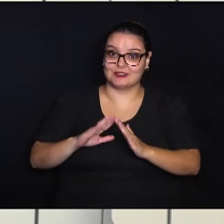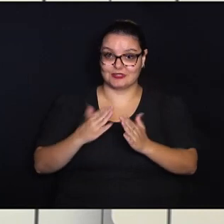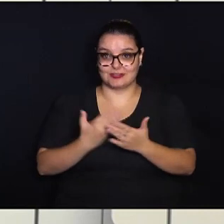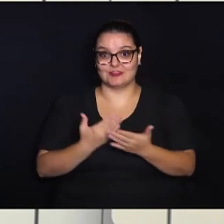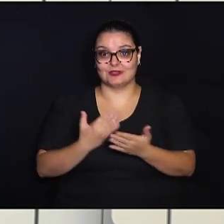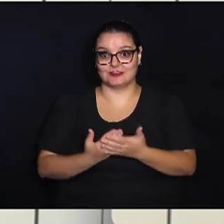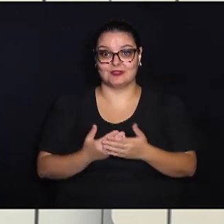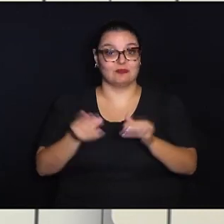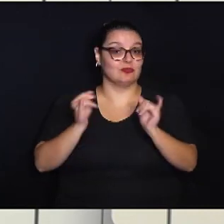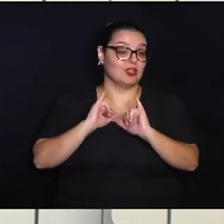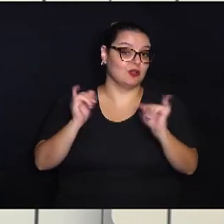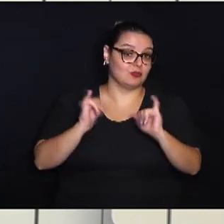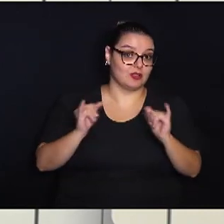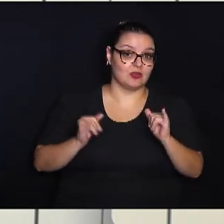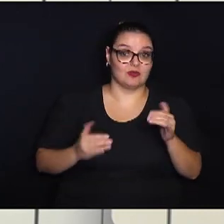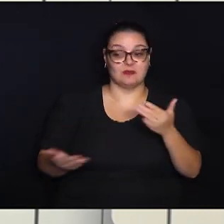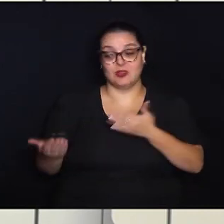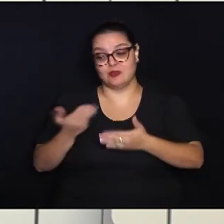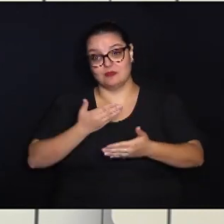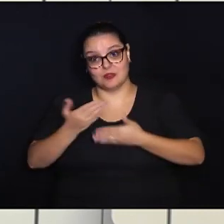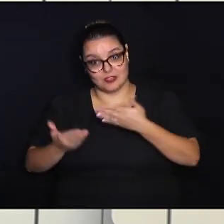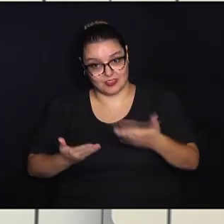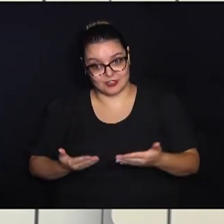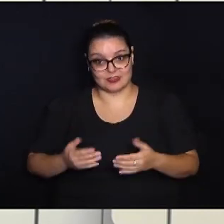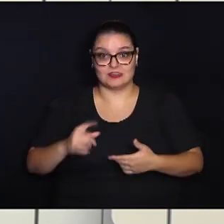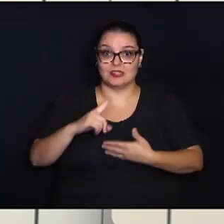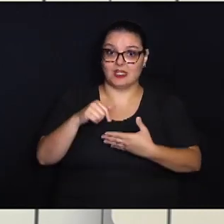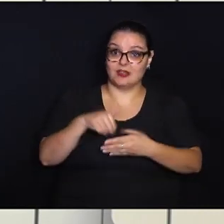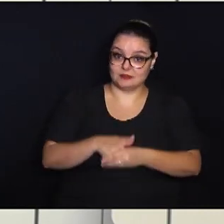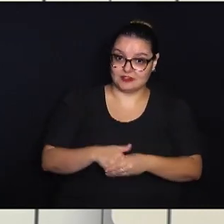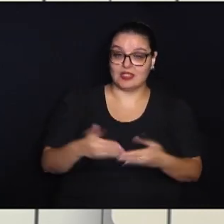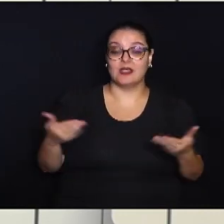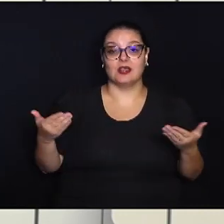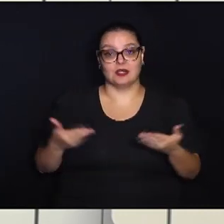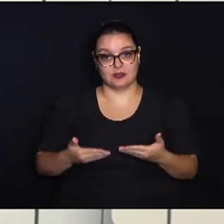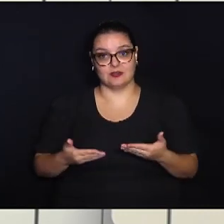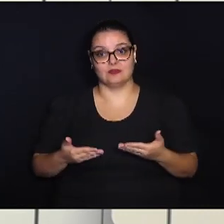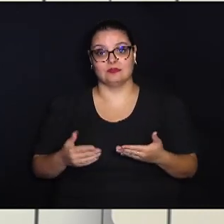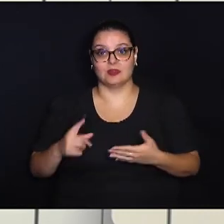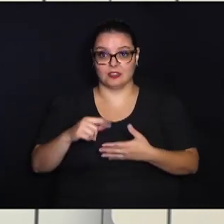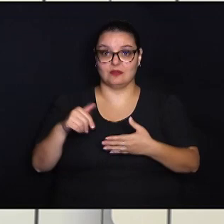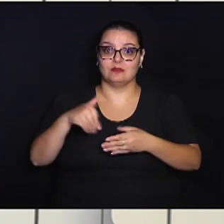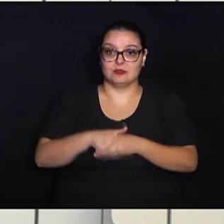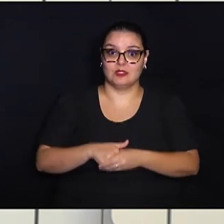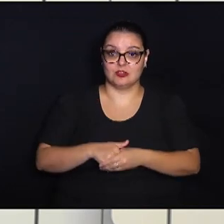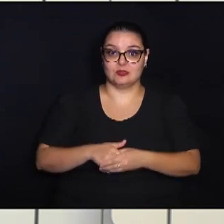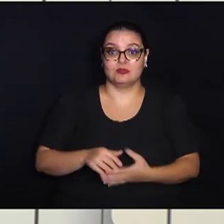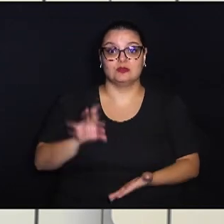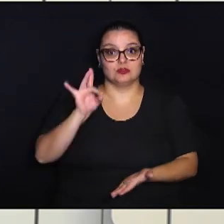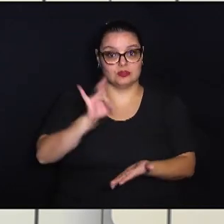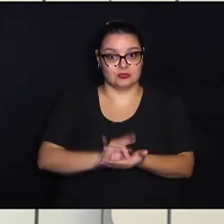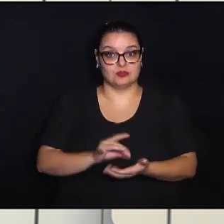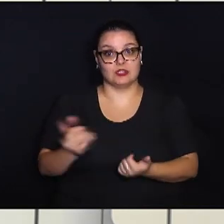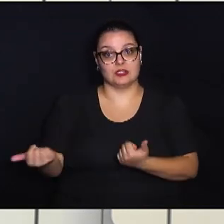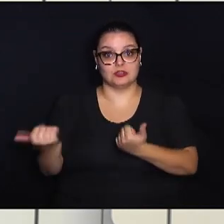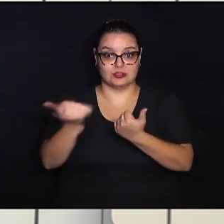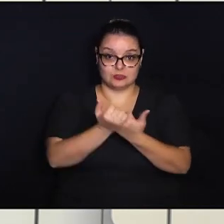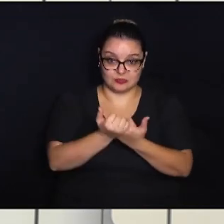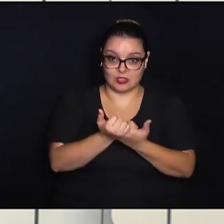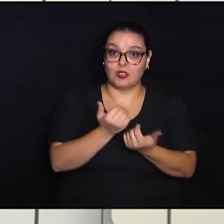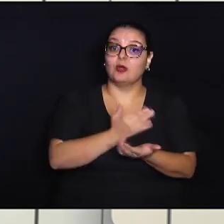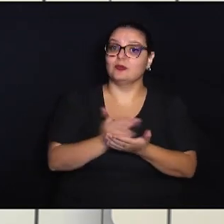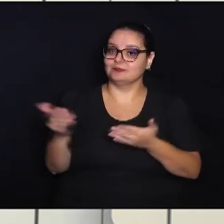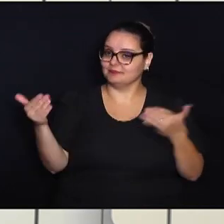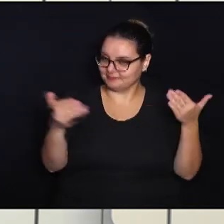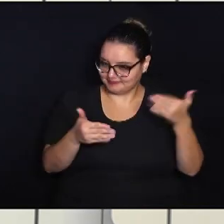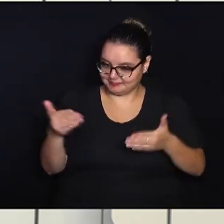as campanhas, articulações e eleições. Agora, eleitos, os titulares e suplentes começam a